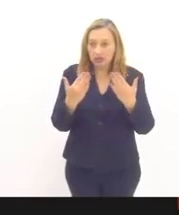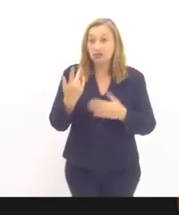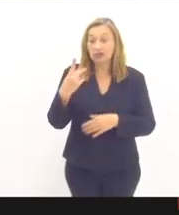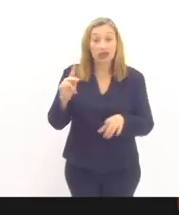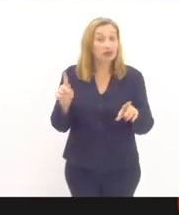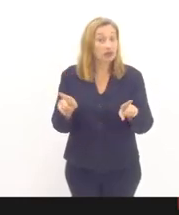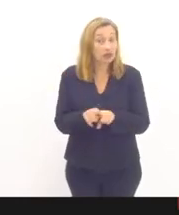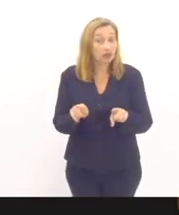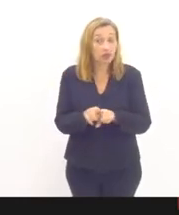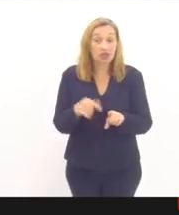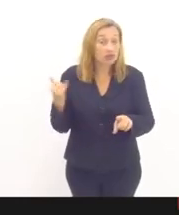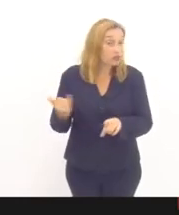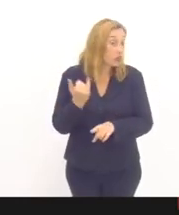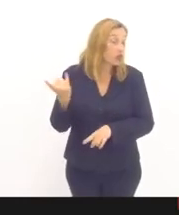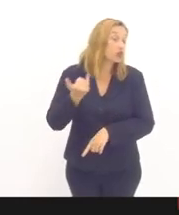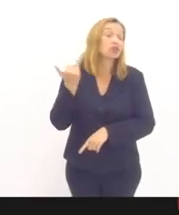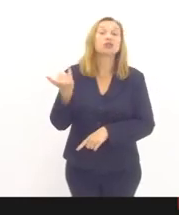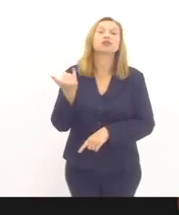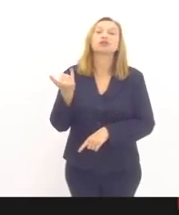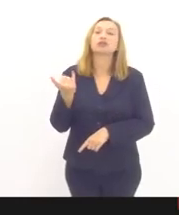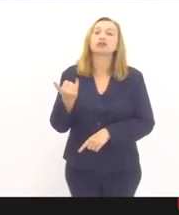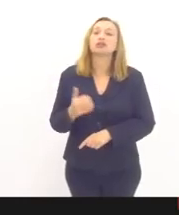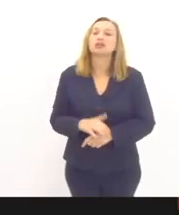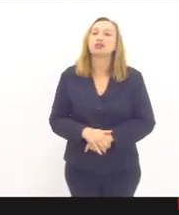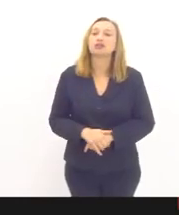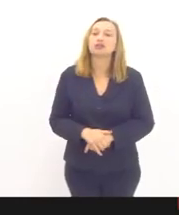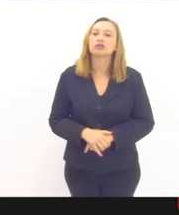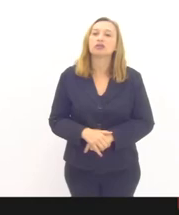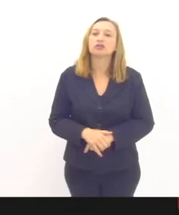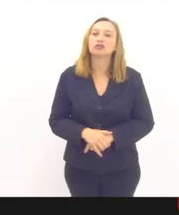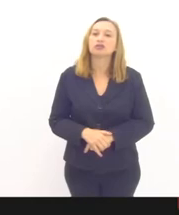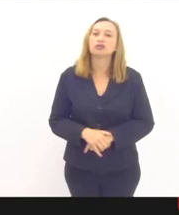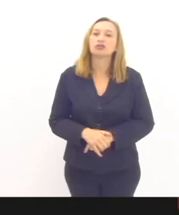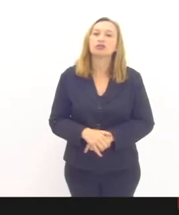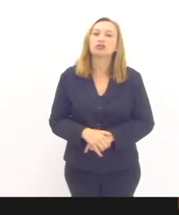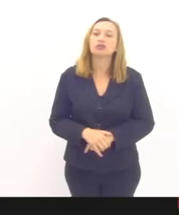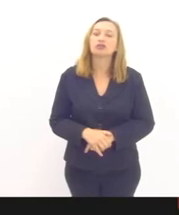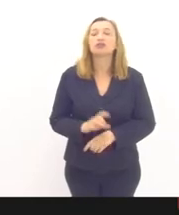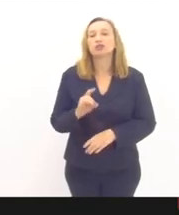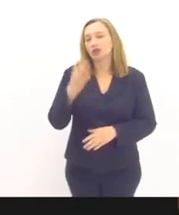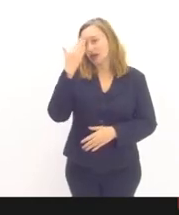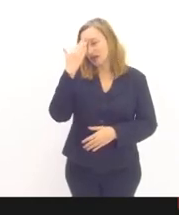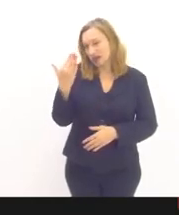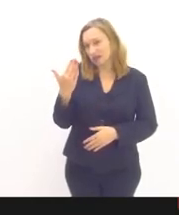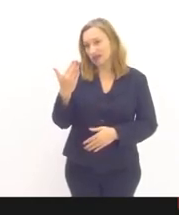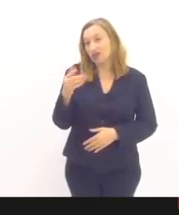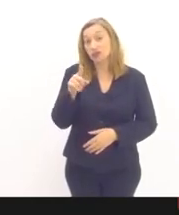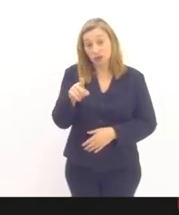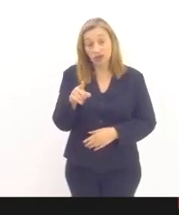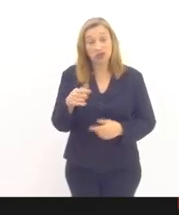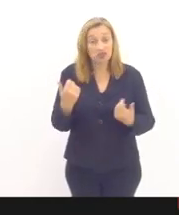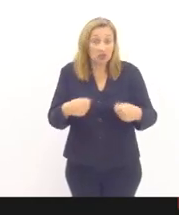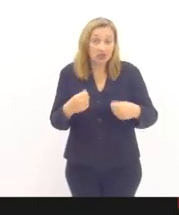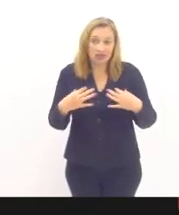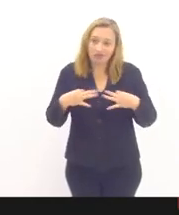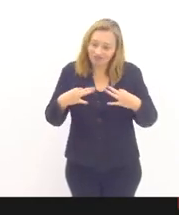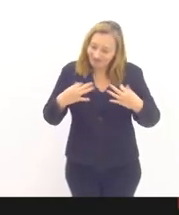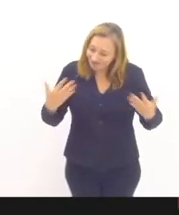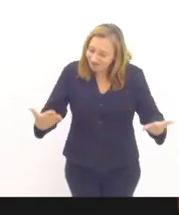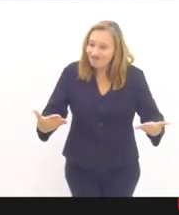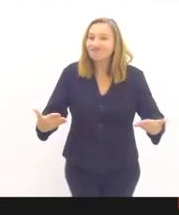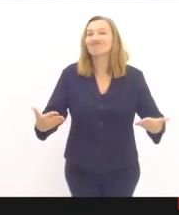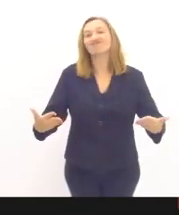também foram enriquecedoras. E somente agradecer o que vocês precisarem, a